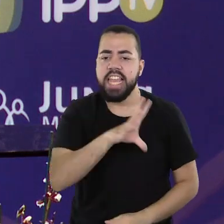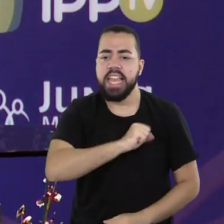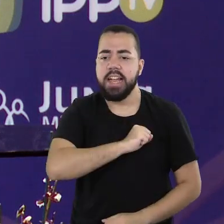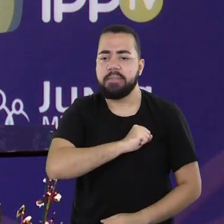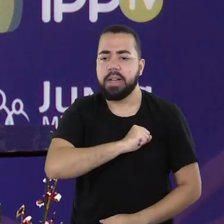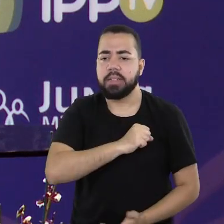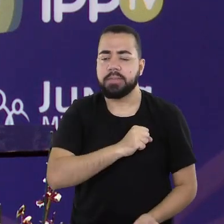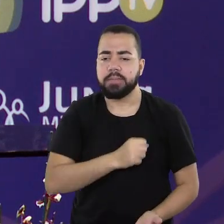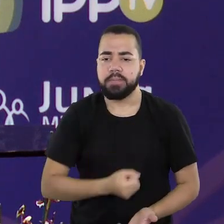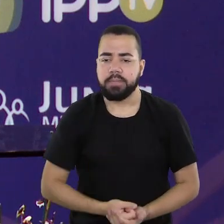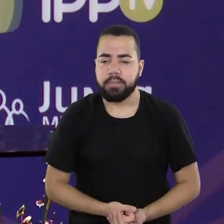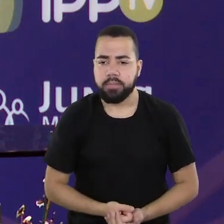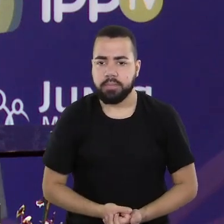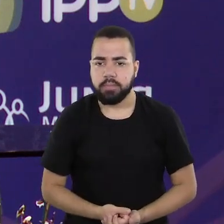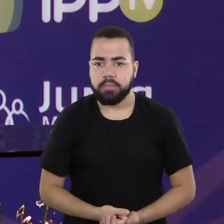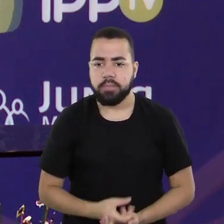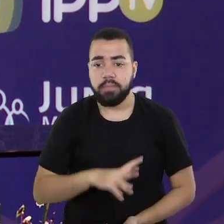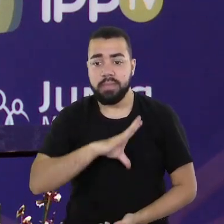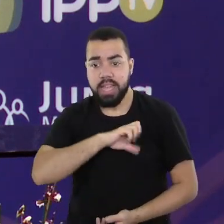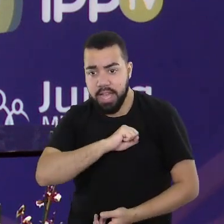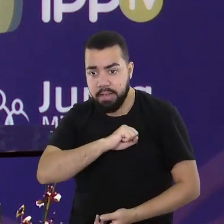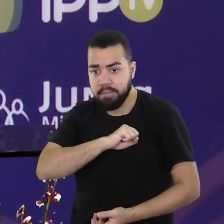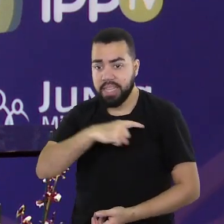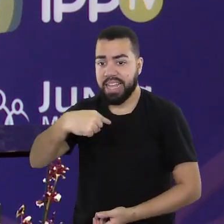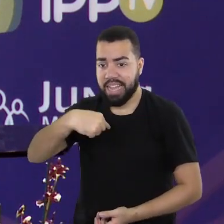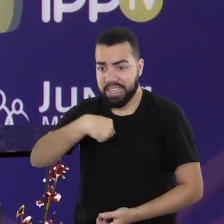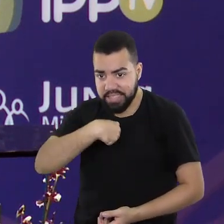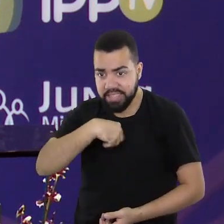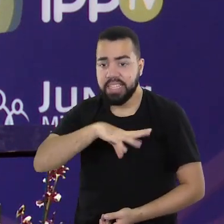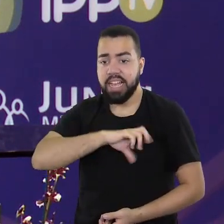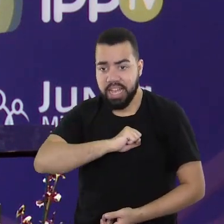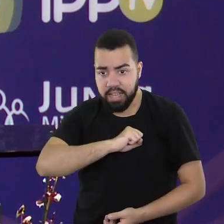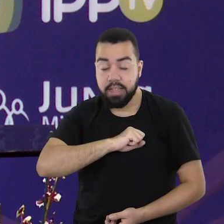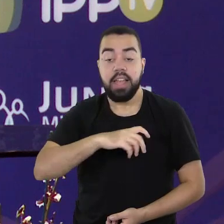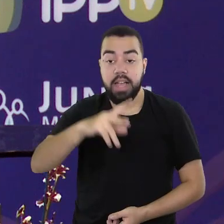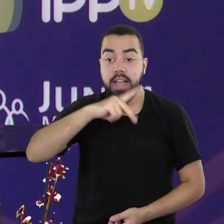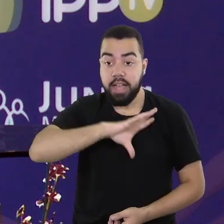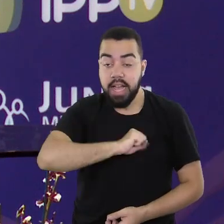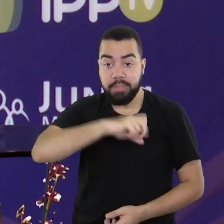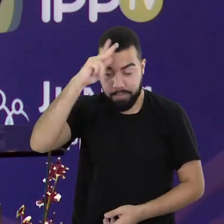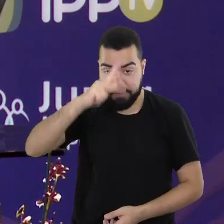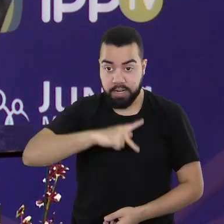a si mesmo, que ama o próximo e que ama a Deus?